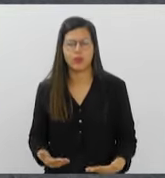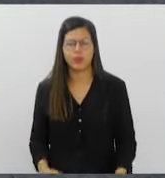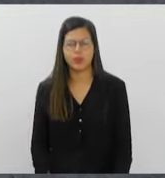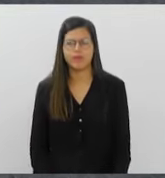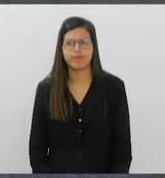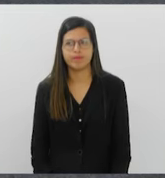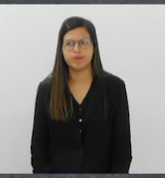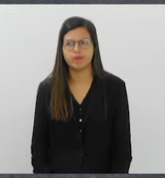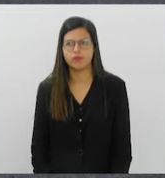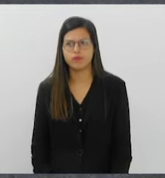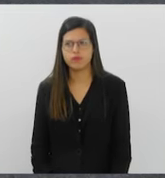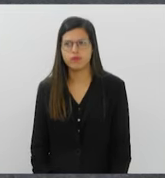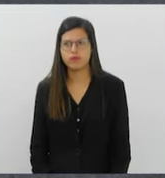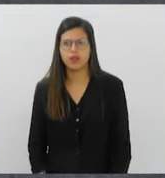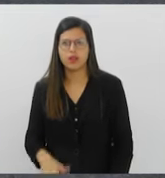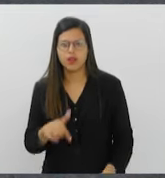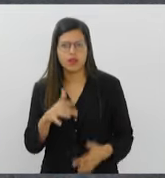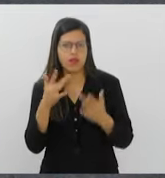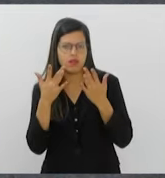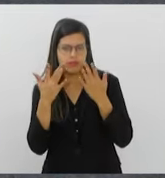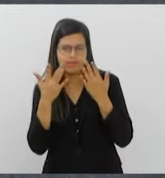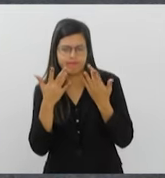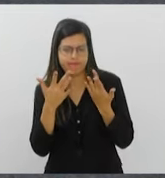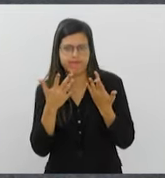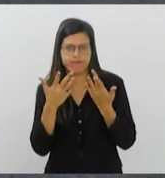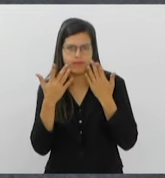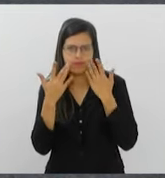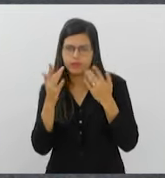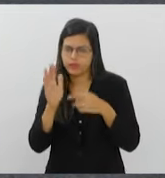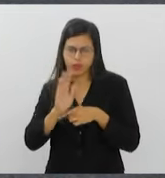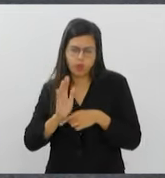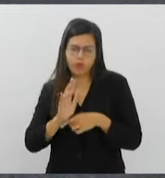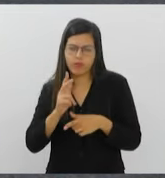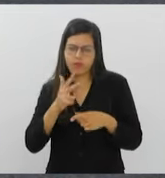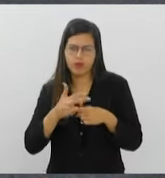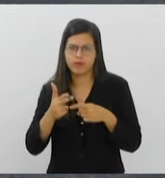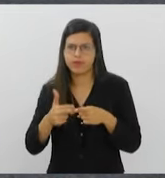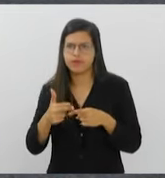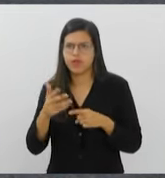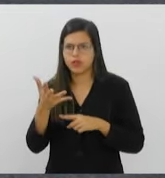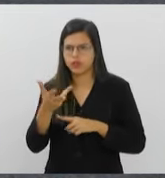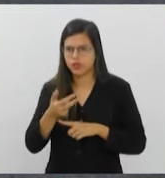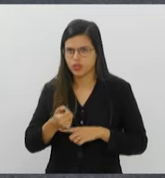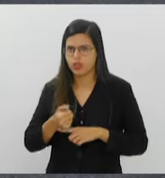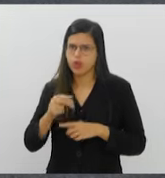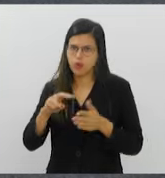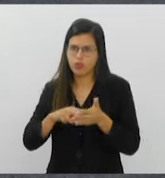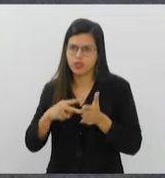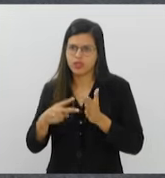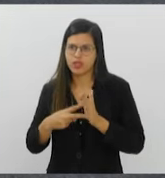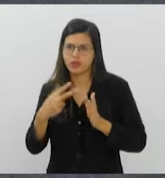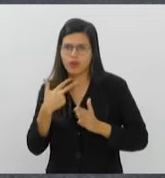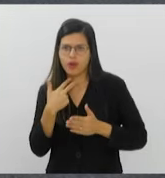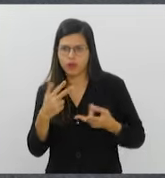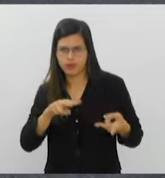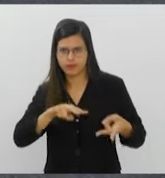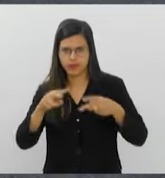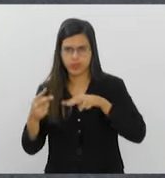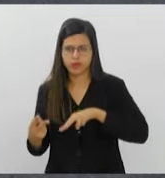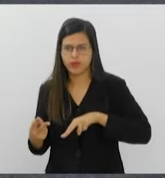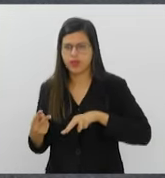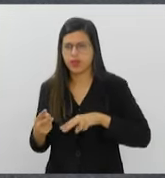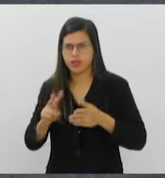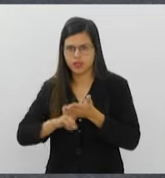para aquela peça artística, exatamente o que significa dublagem. Então, em primeiro lugar, minha homenagem aí